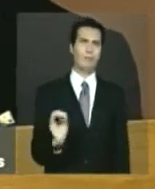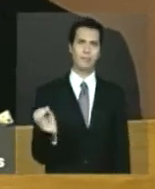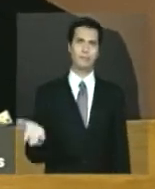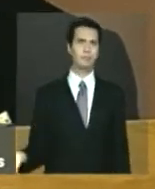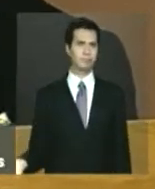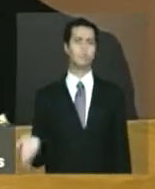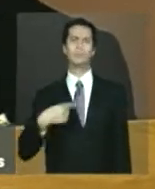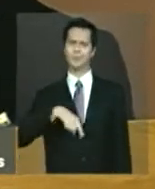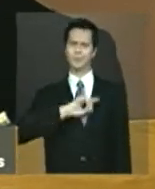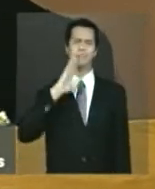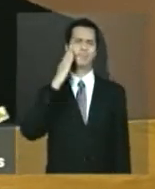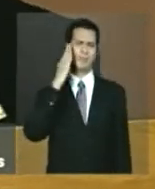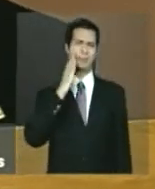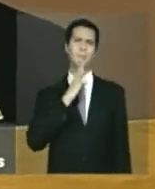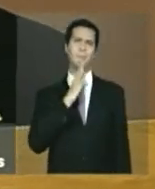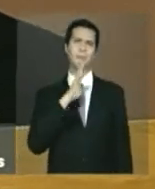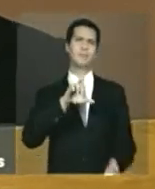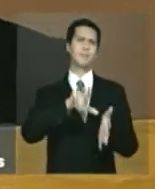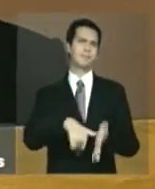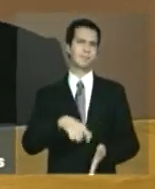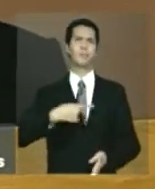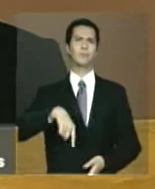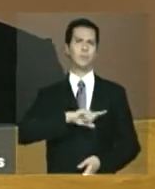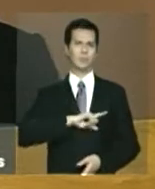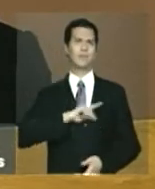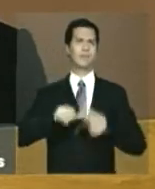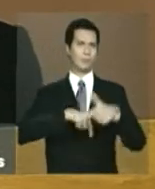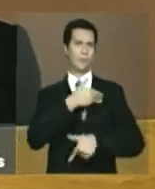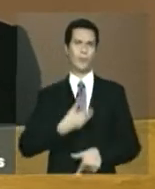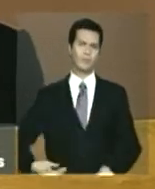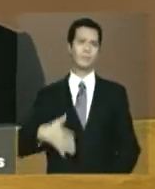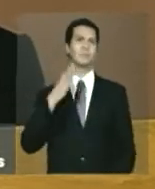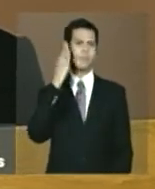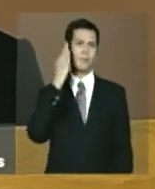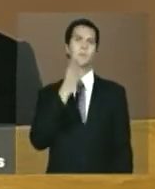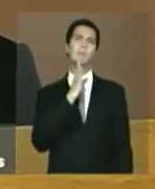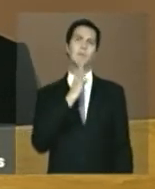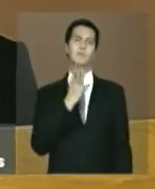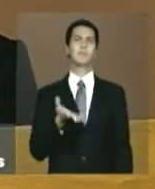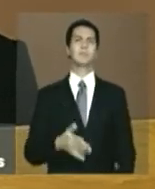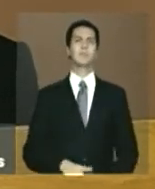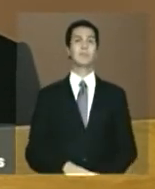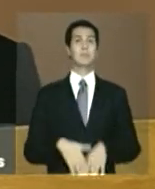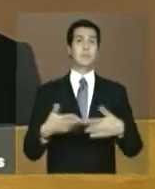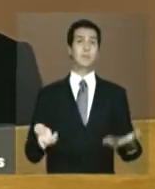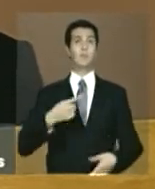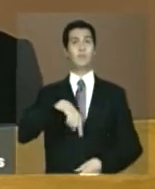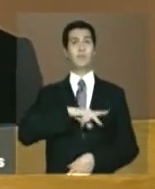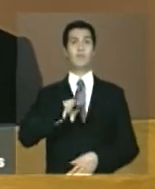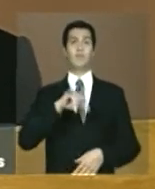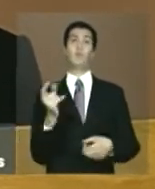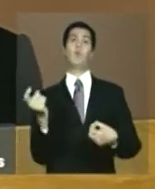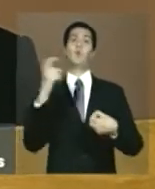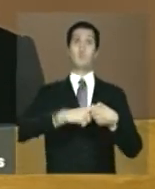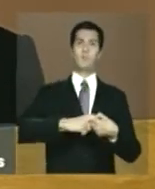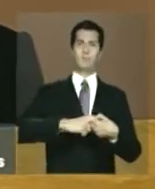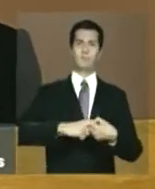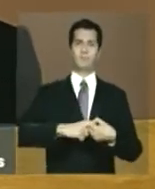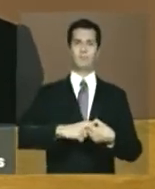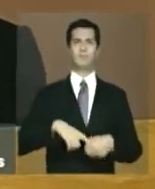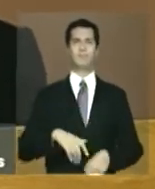gente sabe muito bem disso nós que somos gestores então nós optamos por conveniar Então